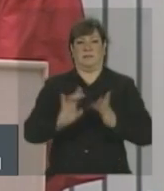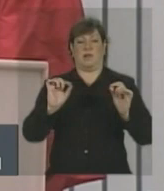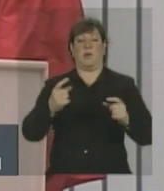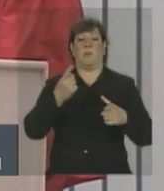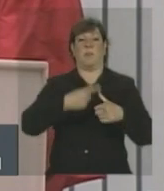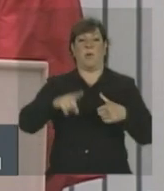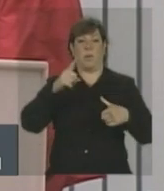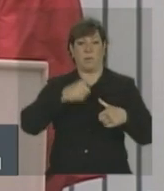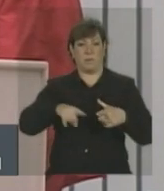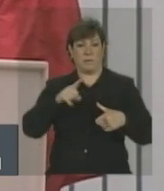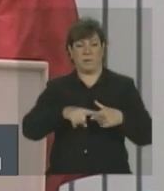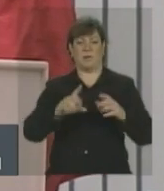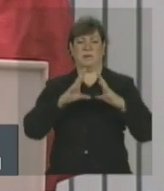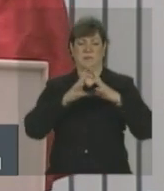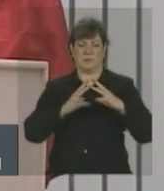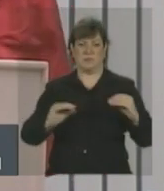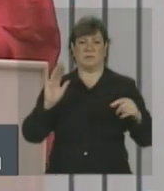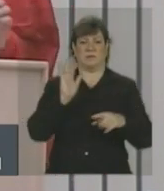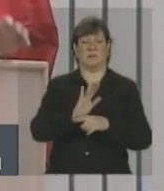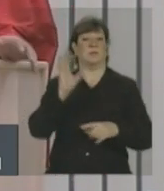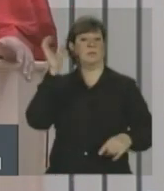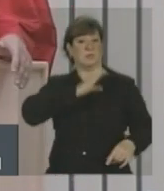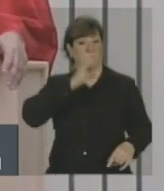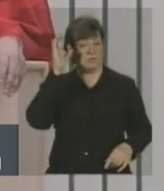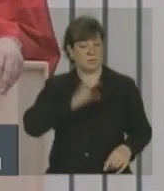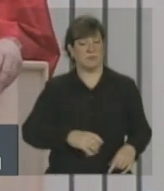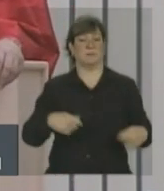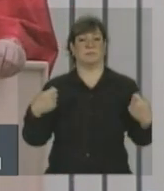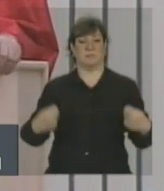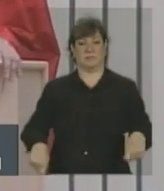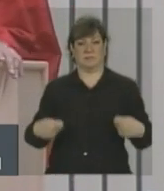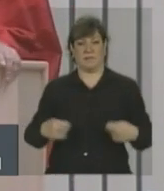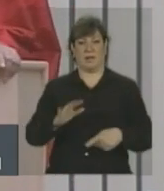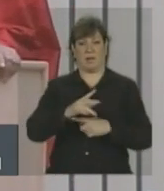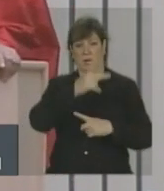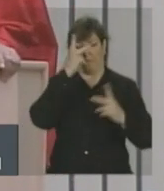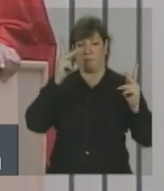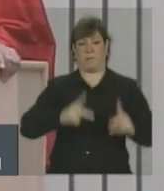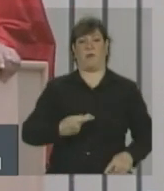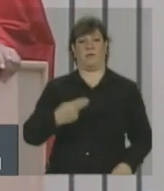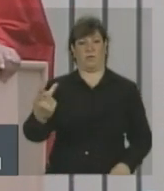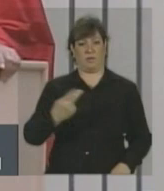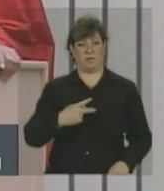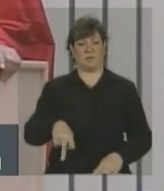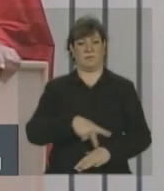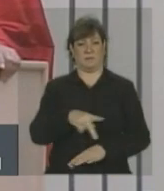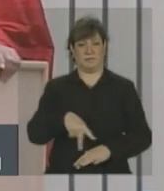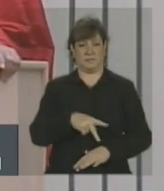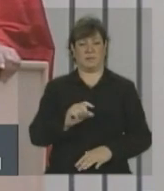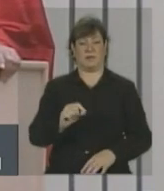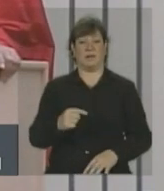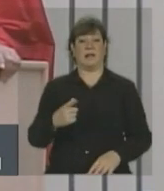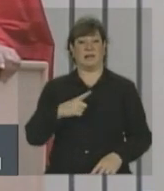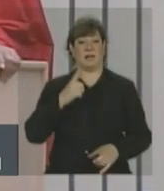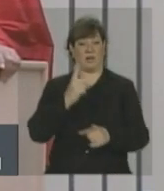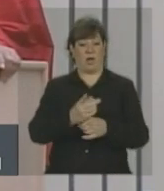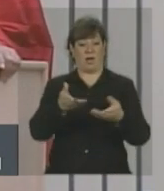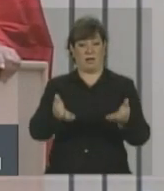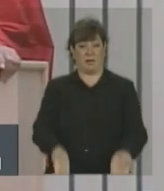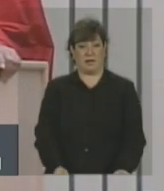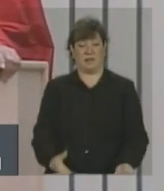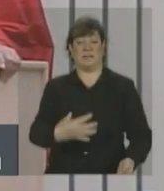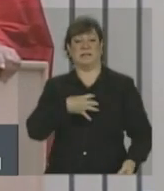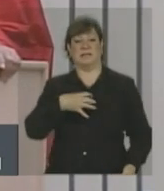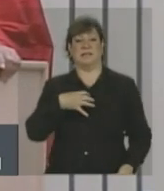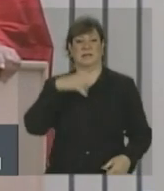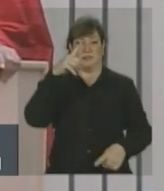cuja solução são urgentes para nossos povos. Encontramos aqui o sentido pleno da